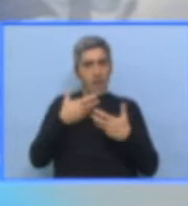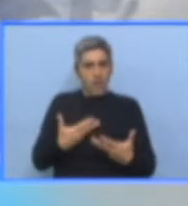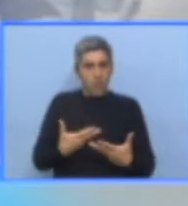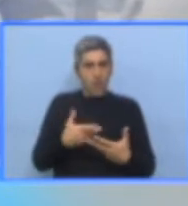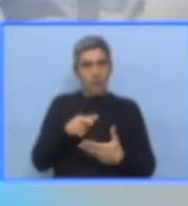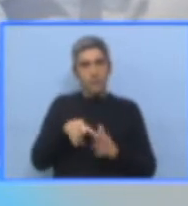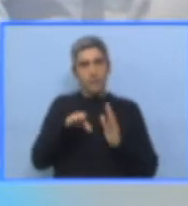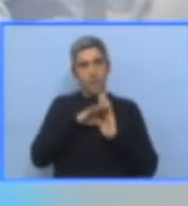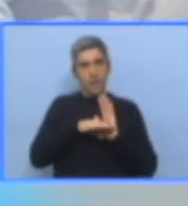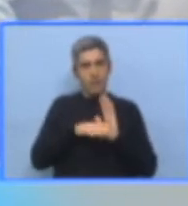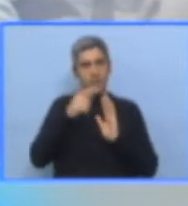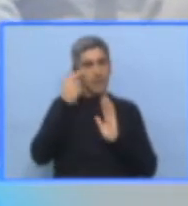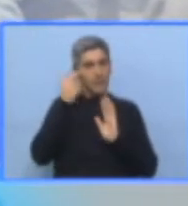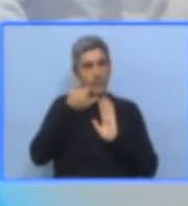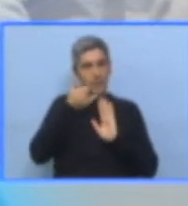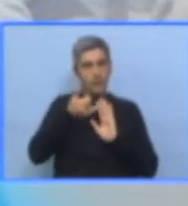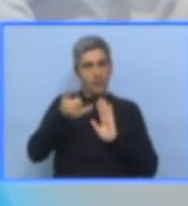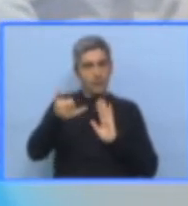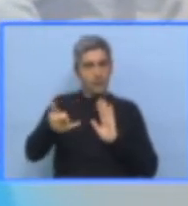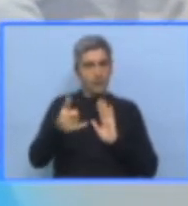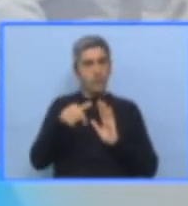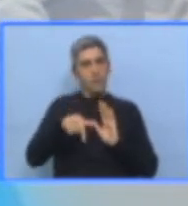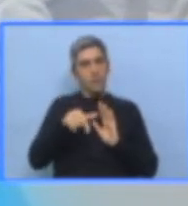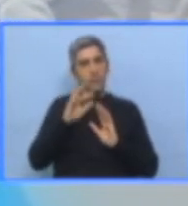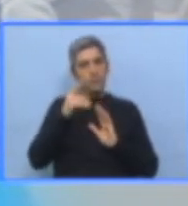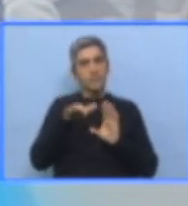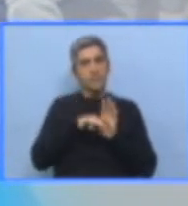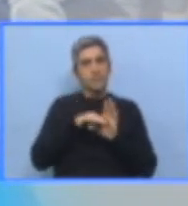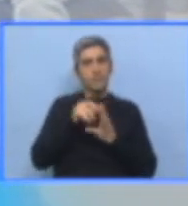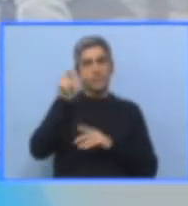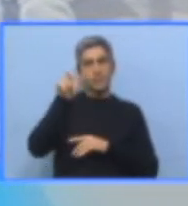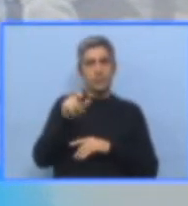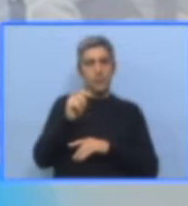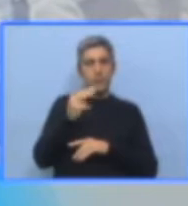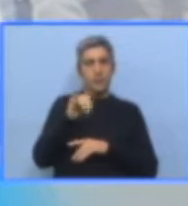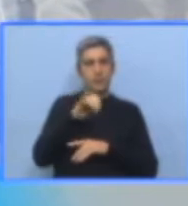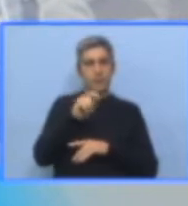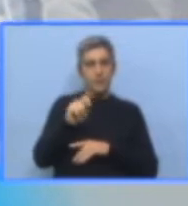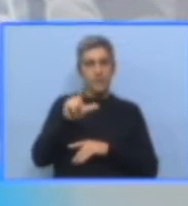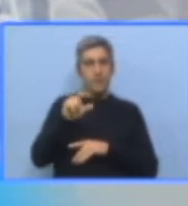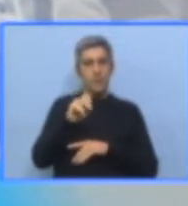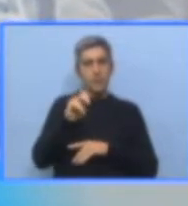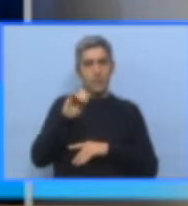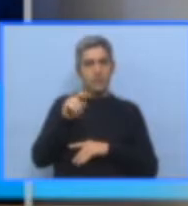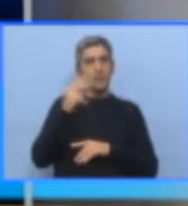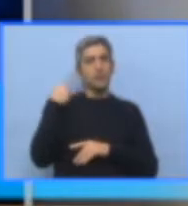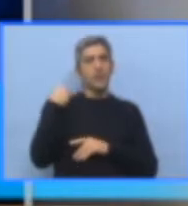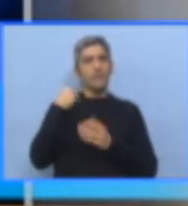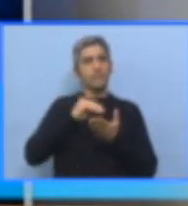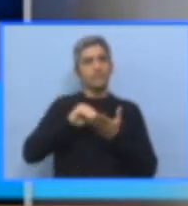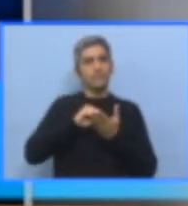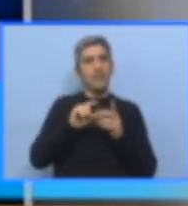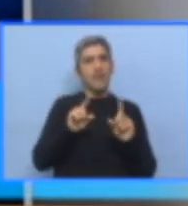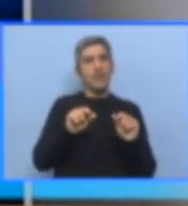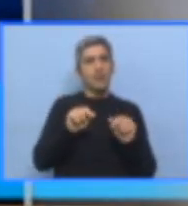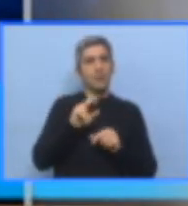neste programa em cada quinta-feira, acontece hoje com a participação de Eunice Lourenço, chefe de redação da Rádio Renascença.